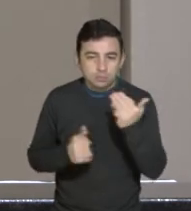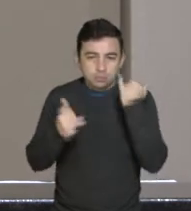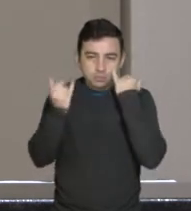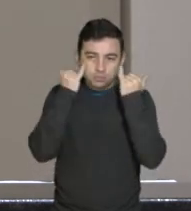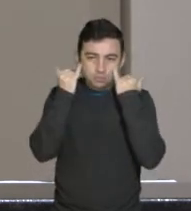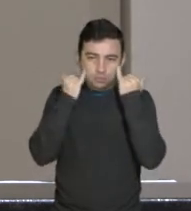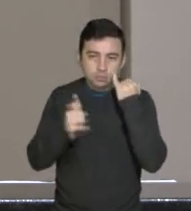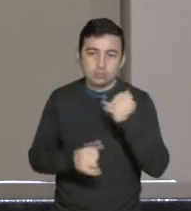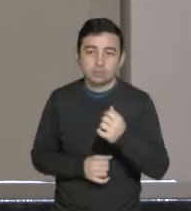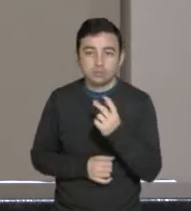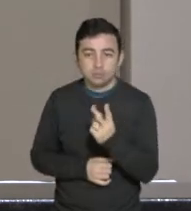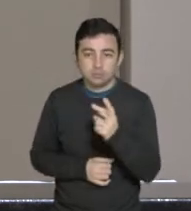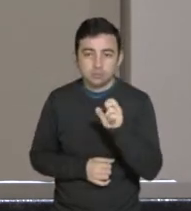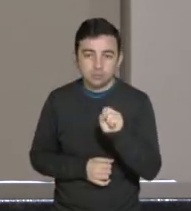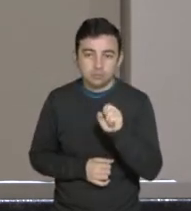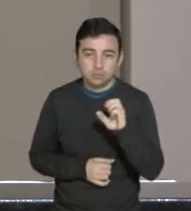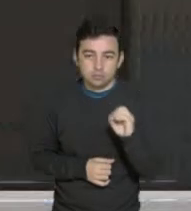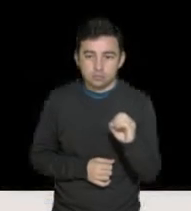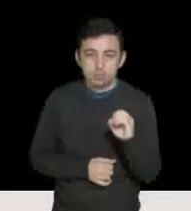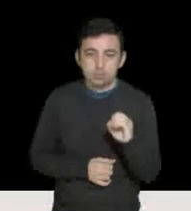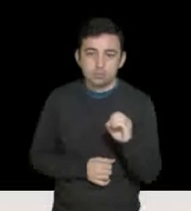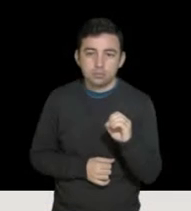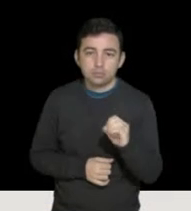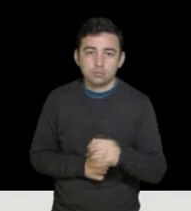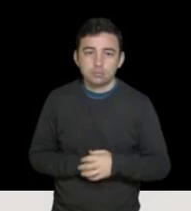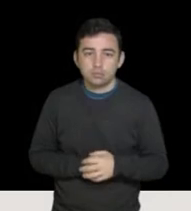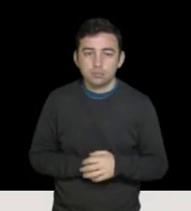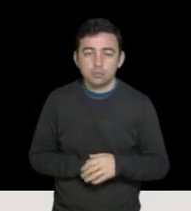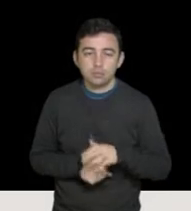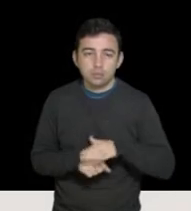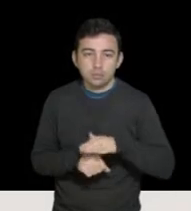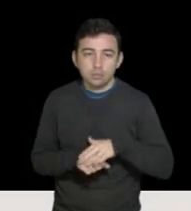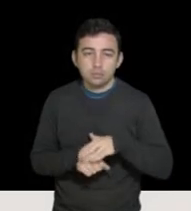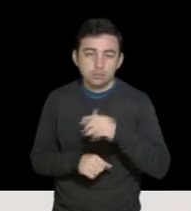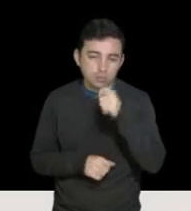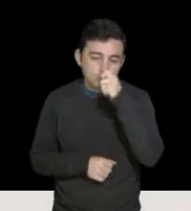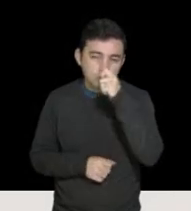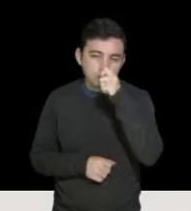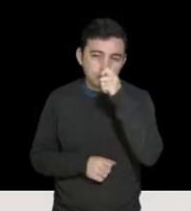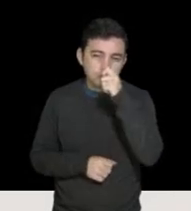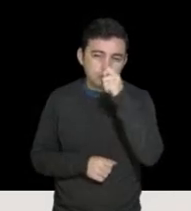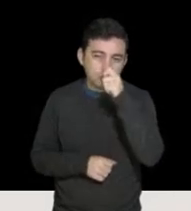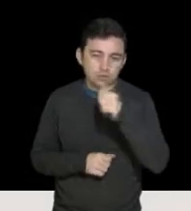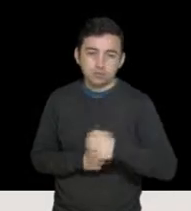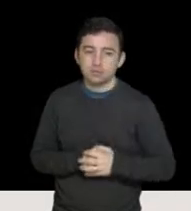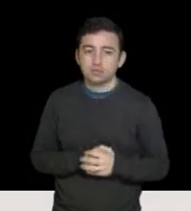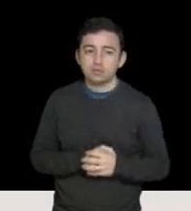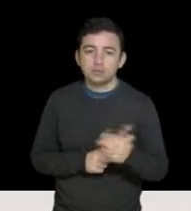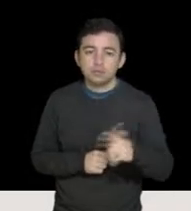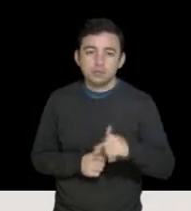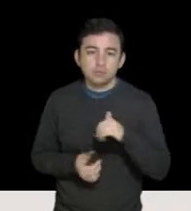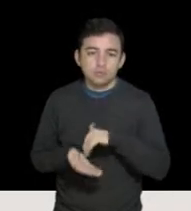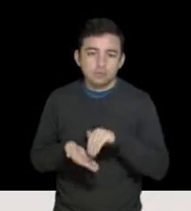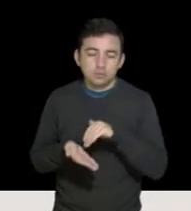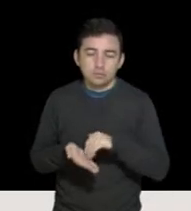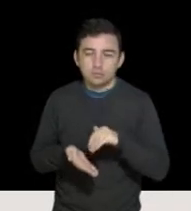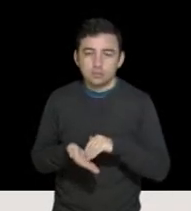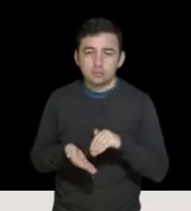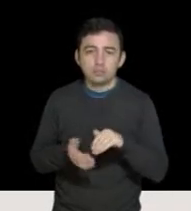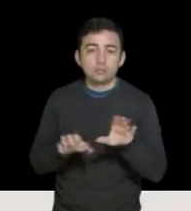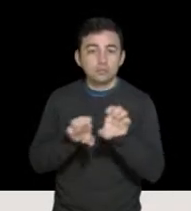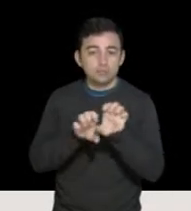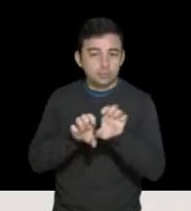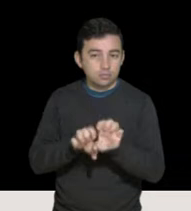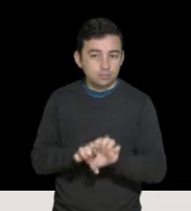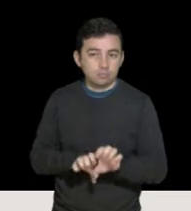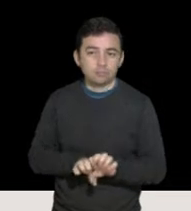informação 280, autor, deputado João Amin, solicitando ao secretário de Estado da